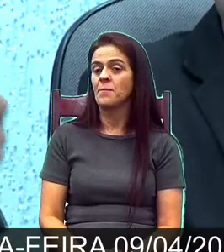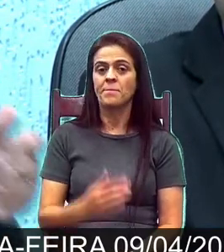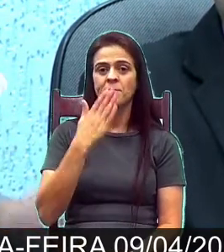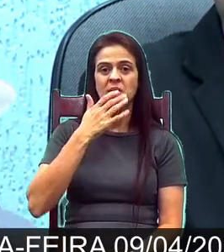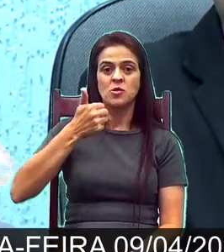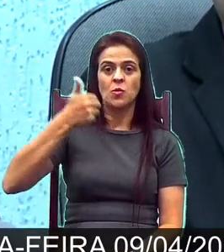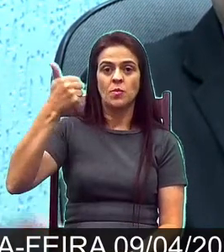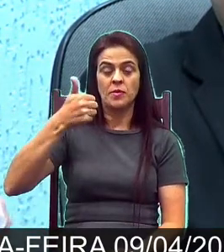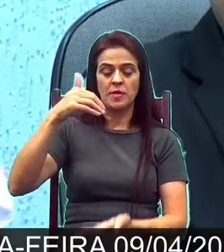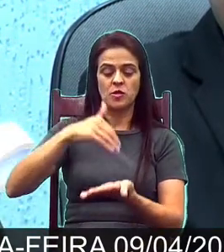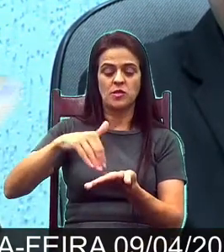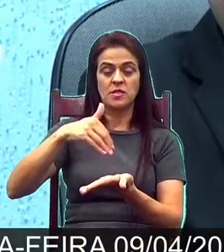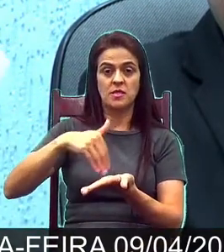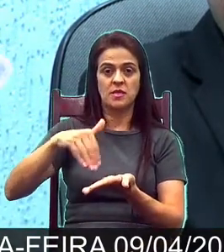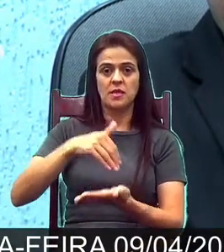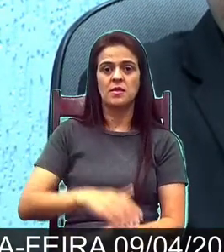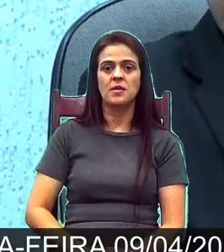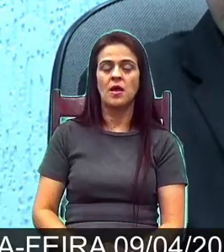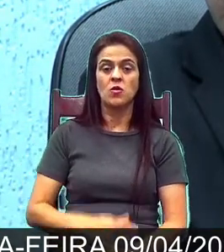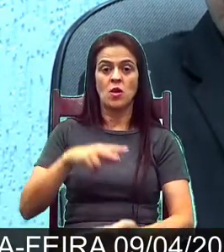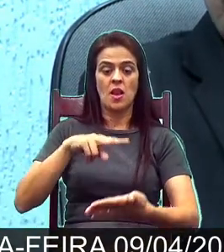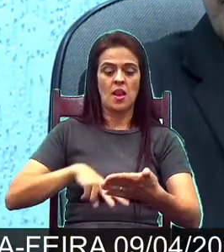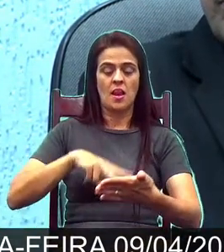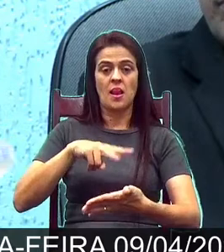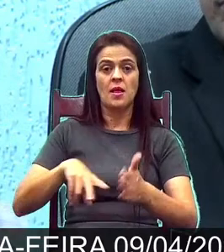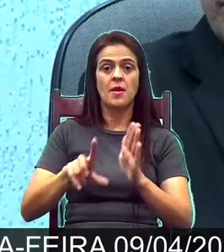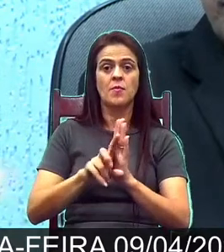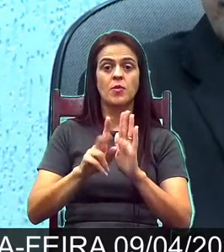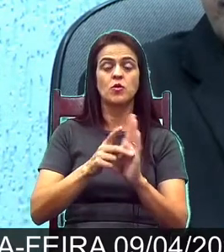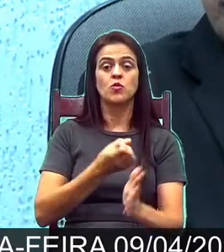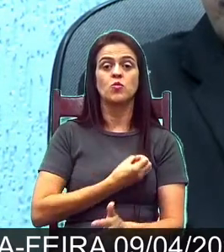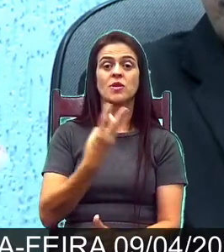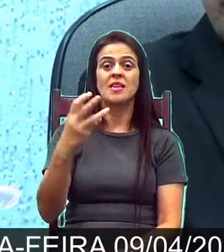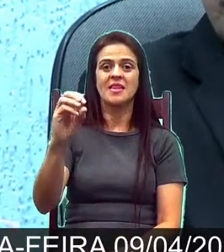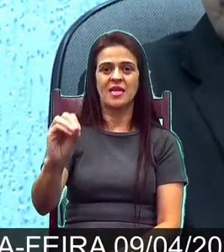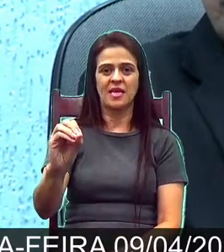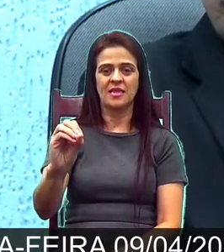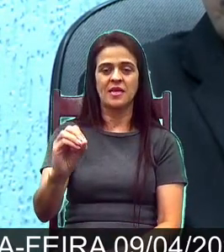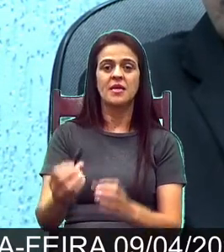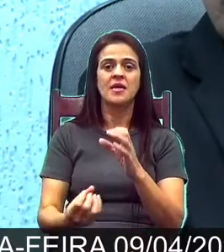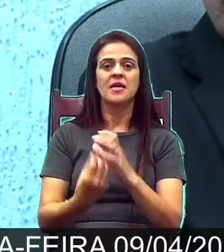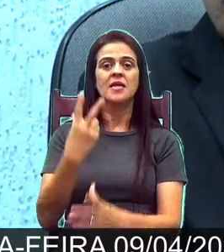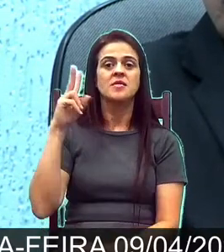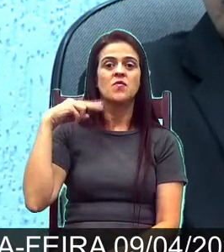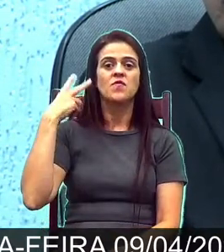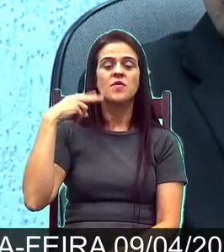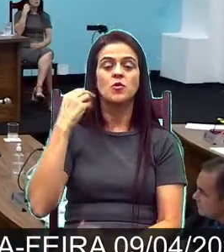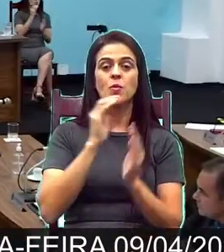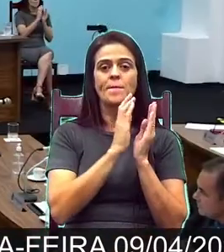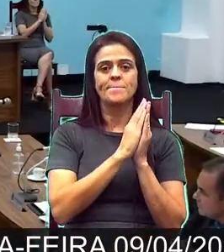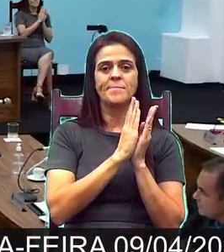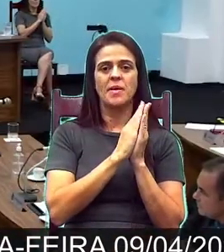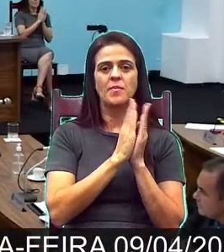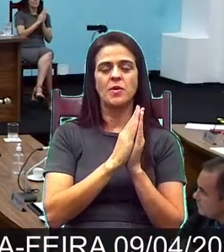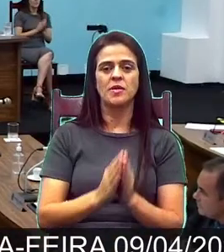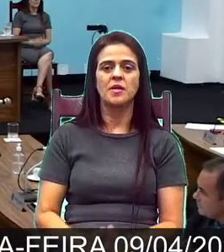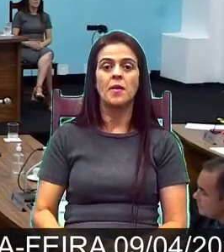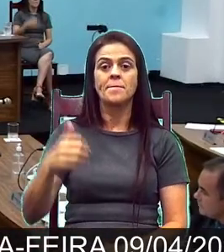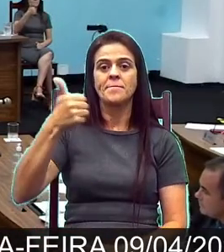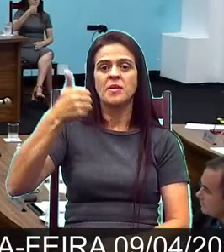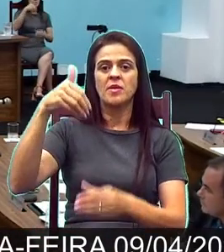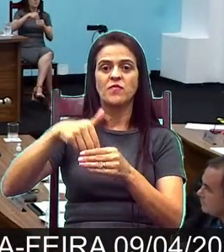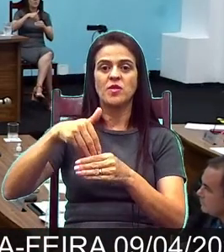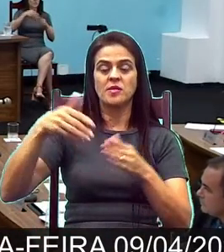Peço ao primeiro secretário que faça a leitura do projeto de lei número 30 de 2024, de autoria do vereador Luiz Pamonheiro. O projeto está em